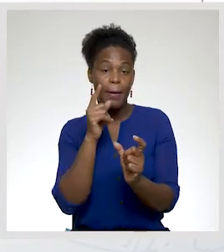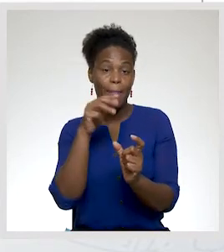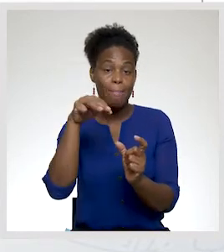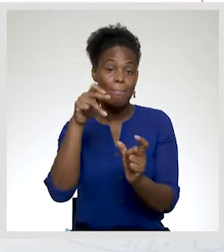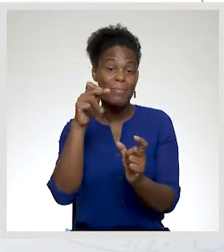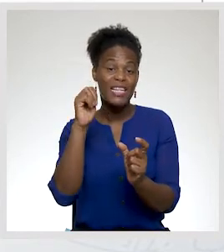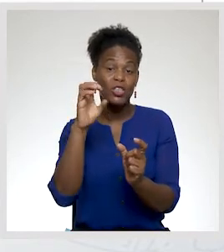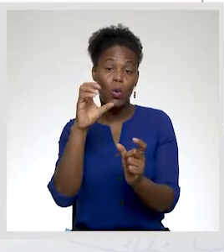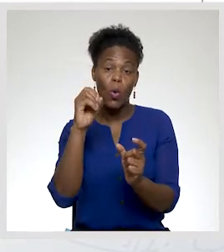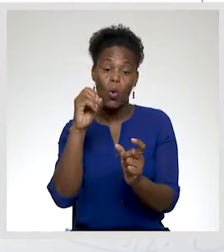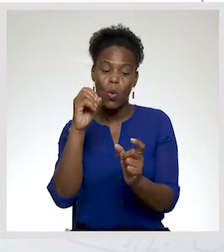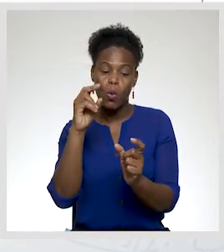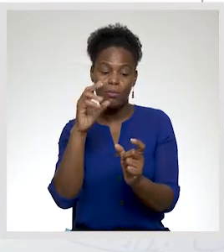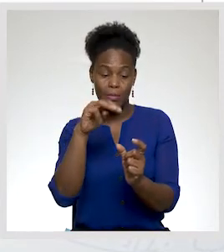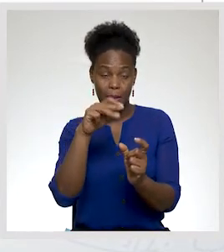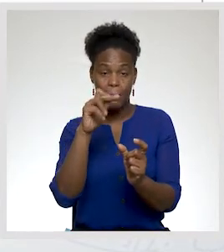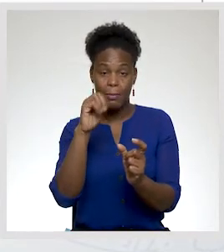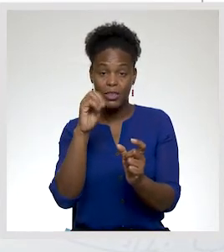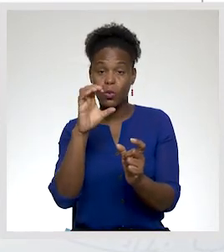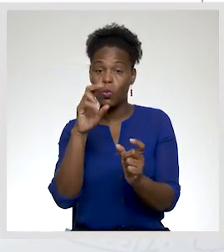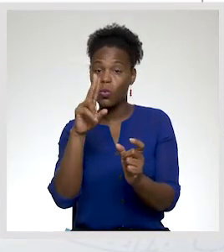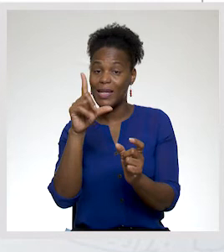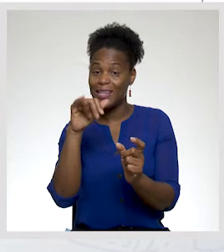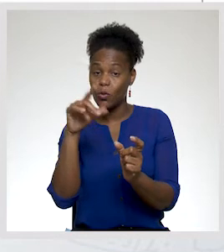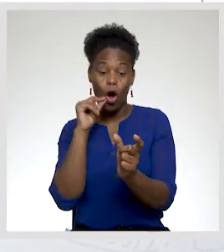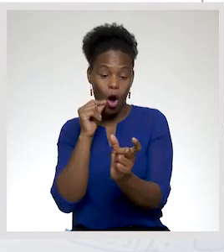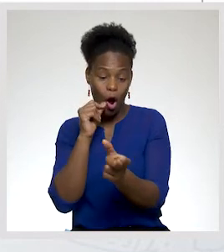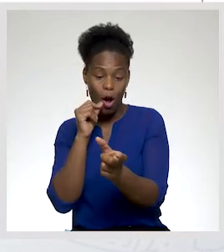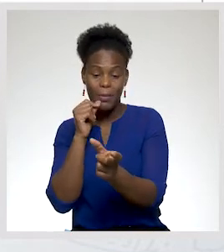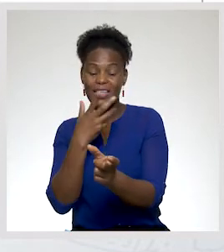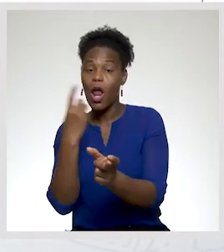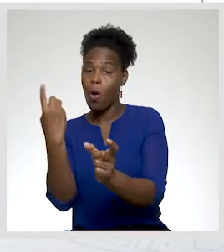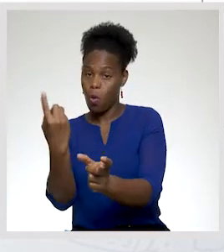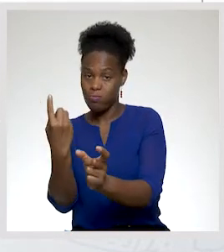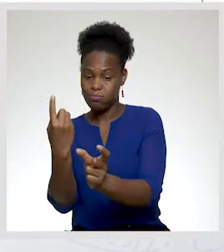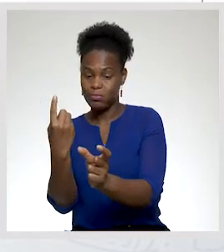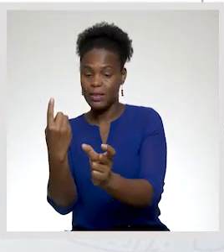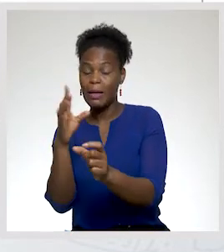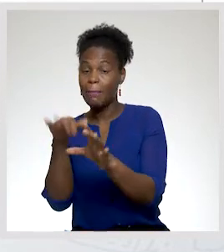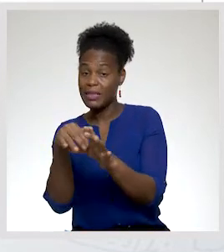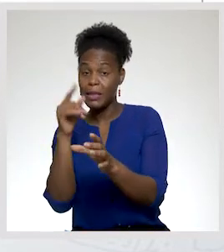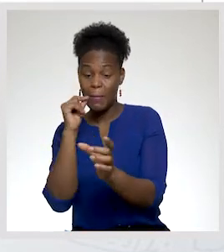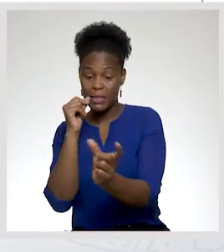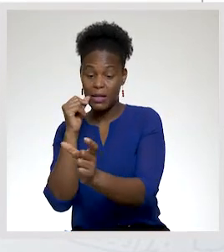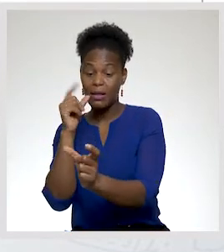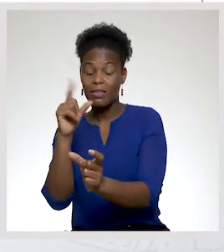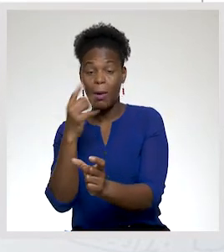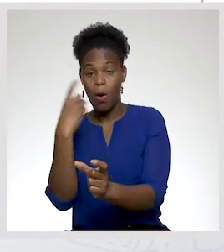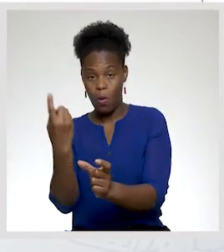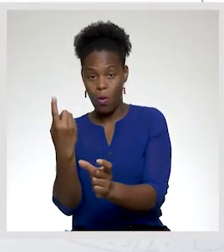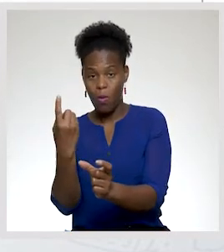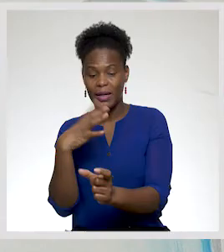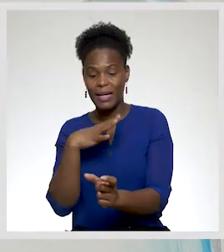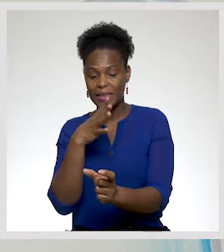masculino, está no singular. Por pertencer ao gênero masculino, também está no